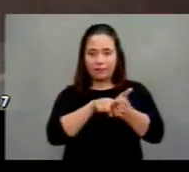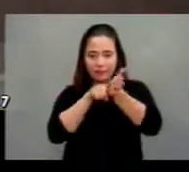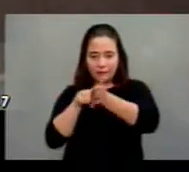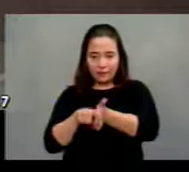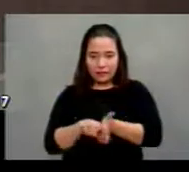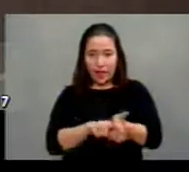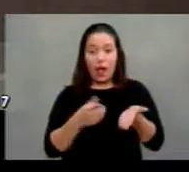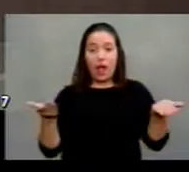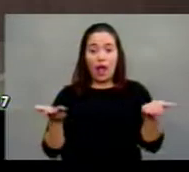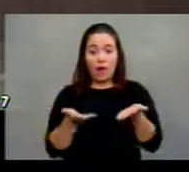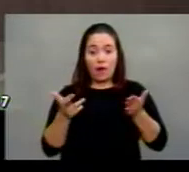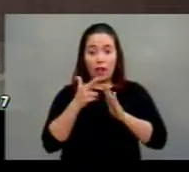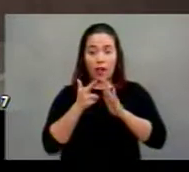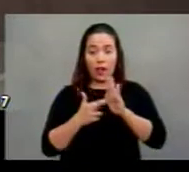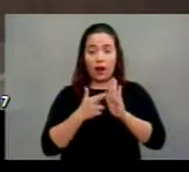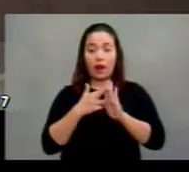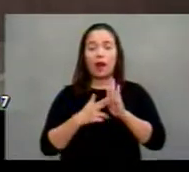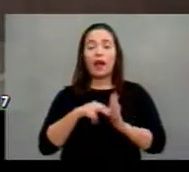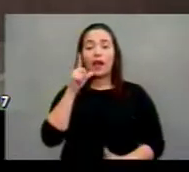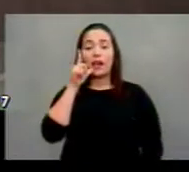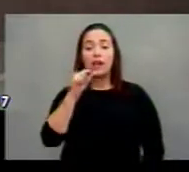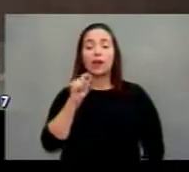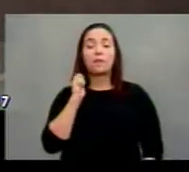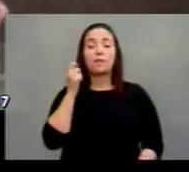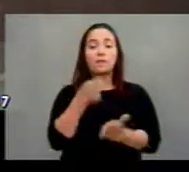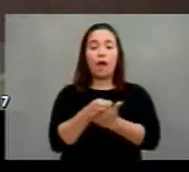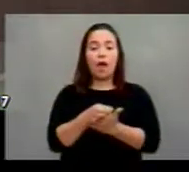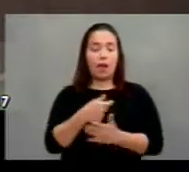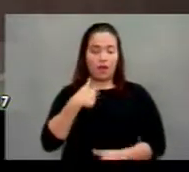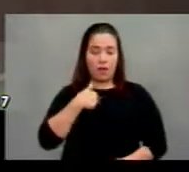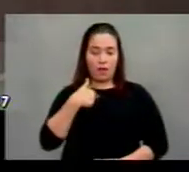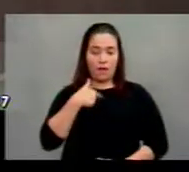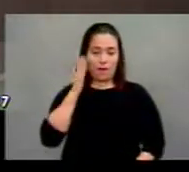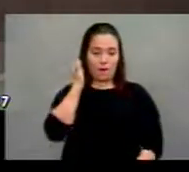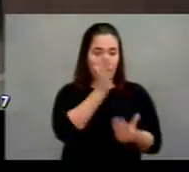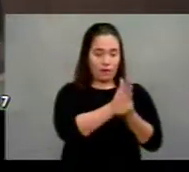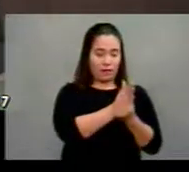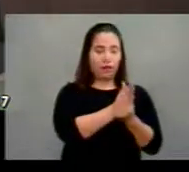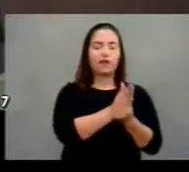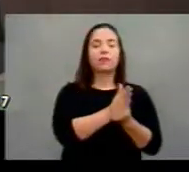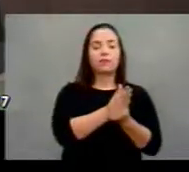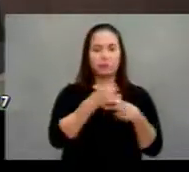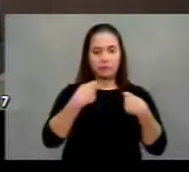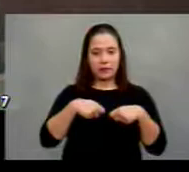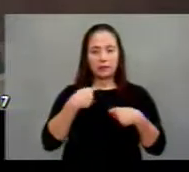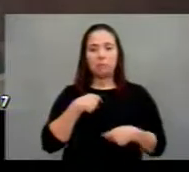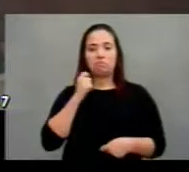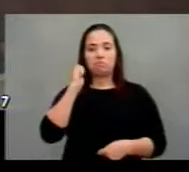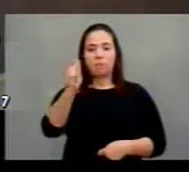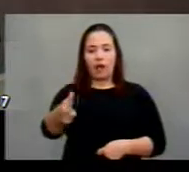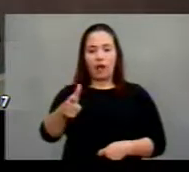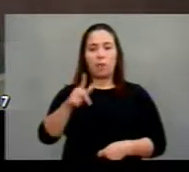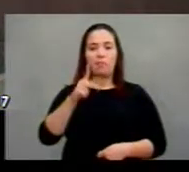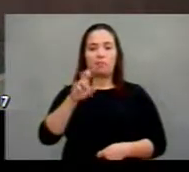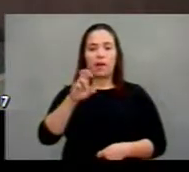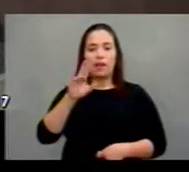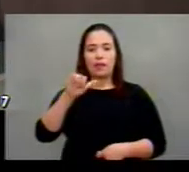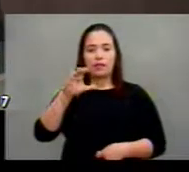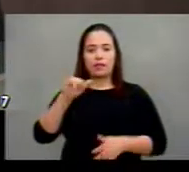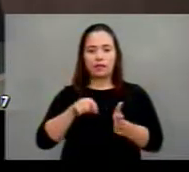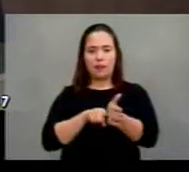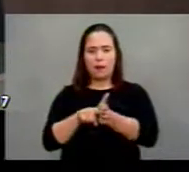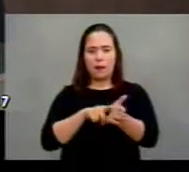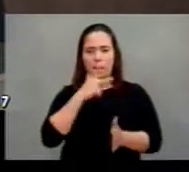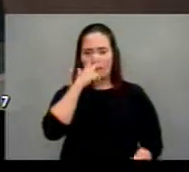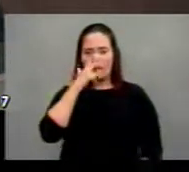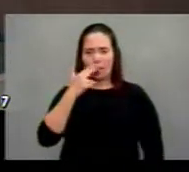nova regra, quem paga o honorário referente à perícia é o próprio trabalhador. Ele vai ter que... Portanto, a nova regra